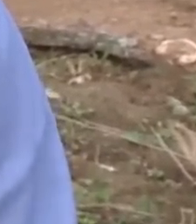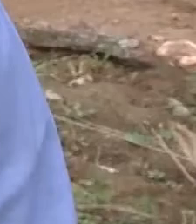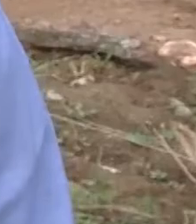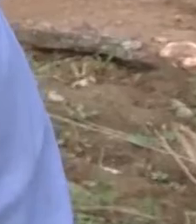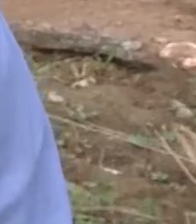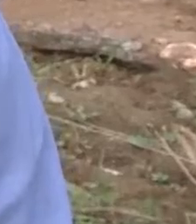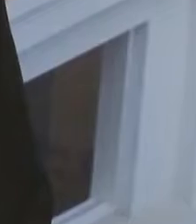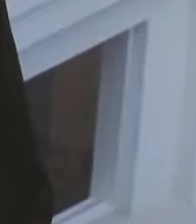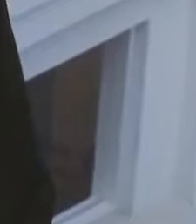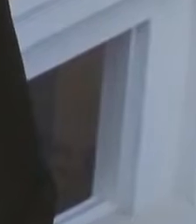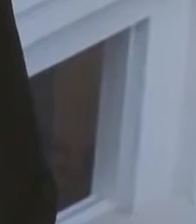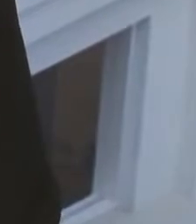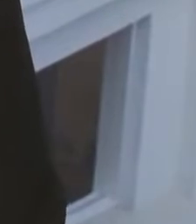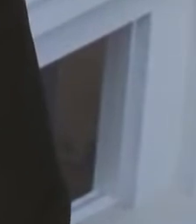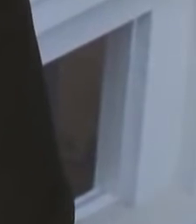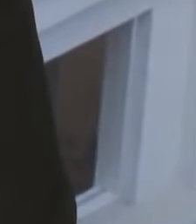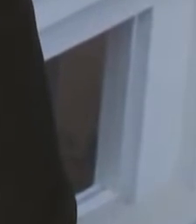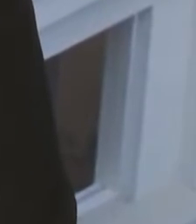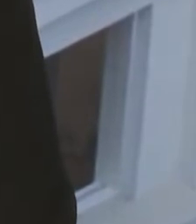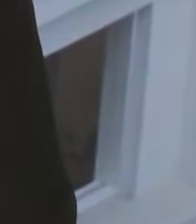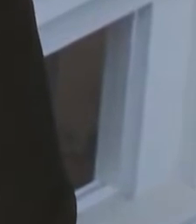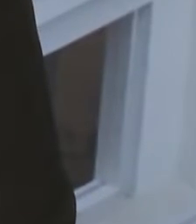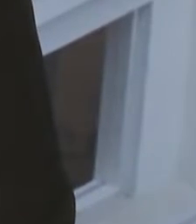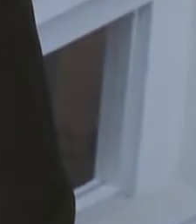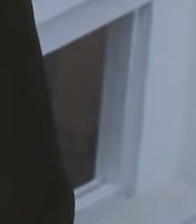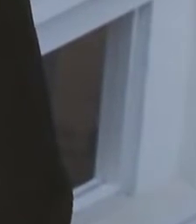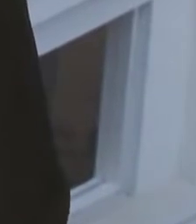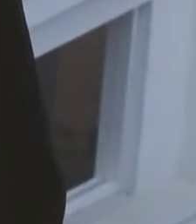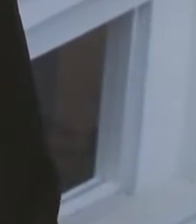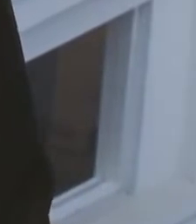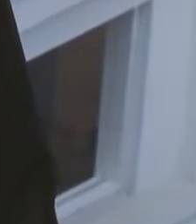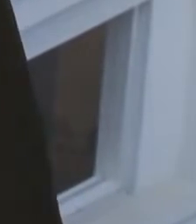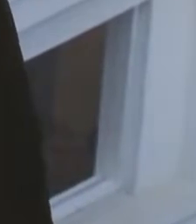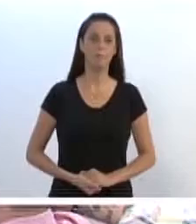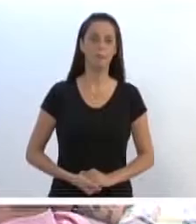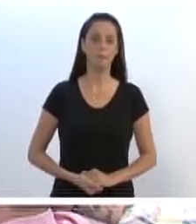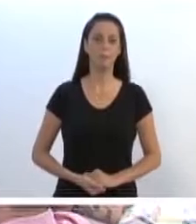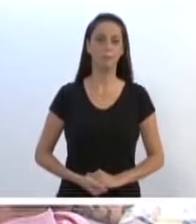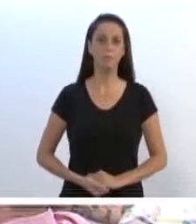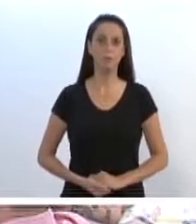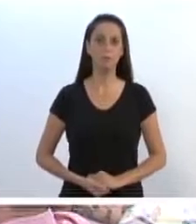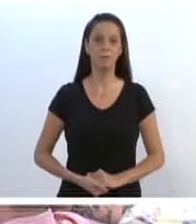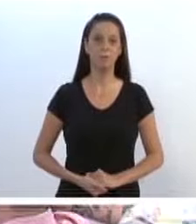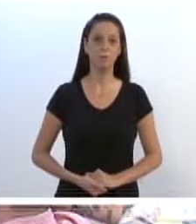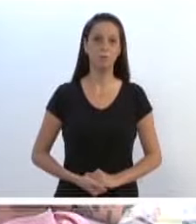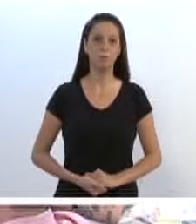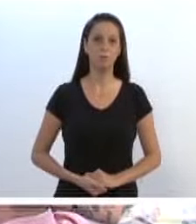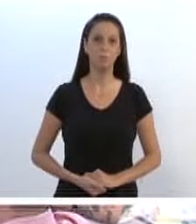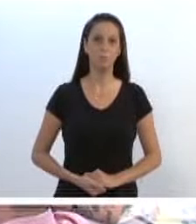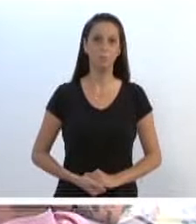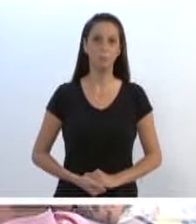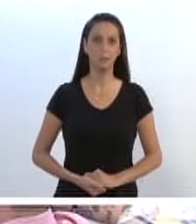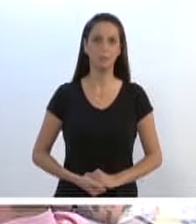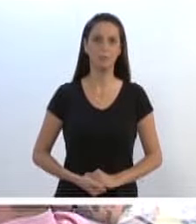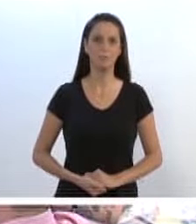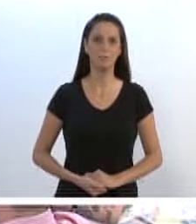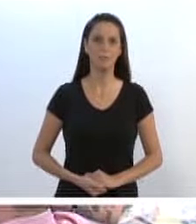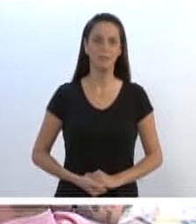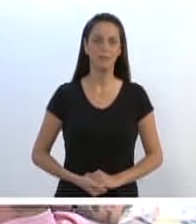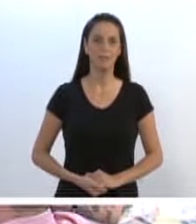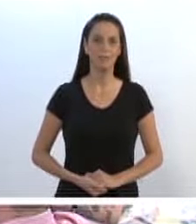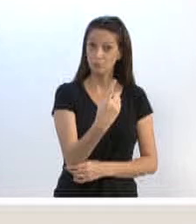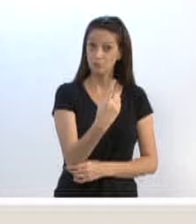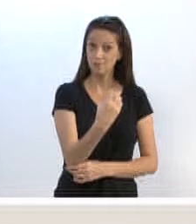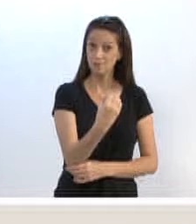guerreiro aqui da região do Garcia. Veja agora os destaques da sessão ordinária. Na sessão ordinária da última terça-feira, a Câmara